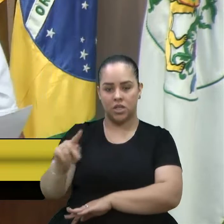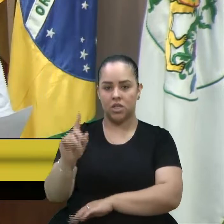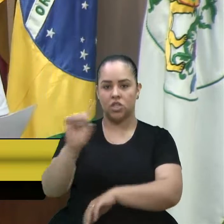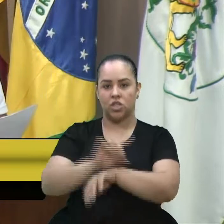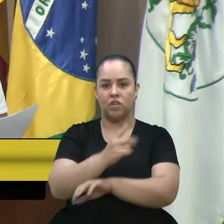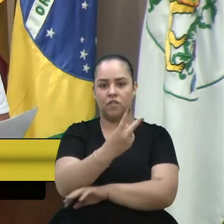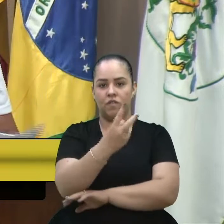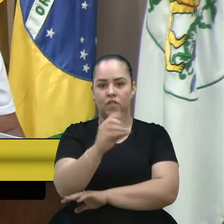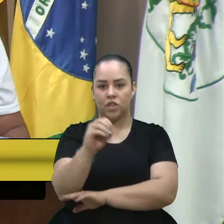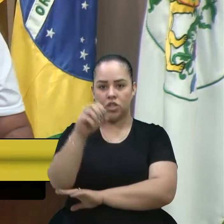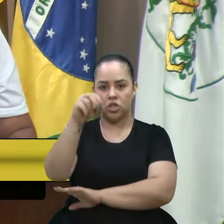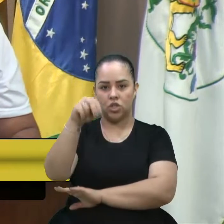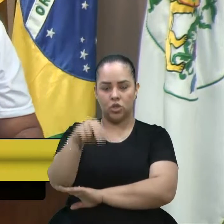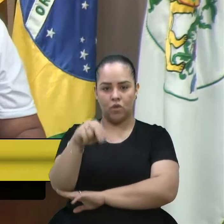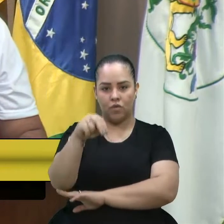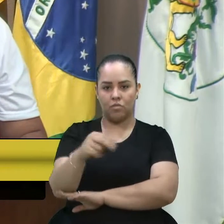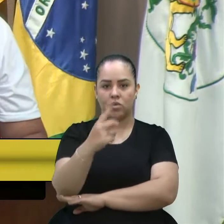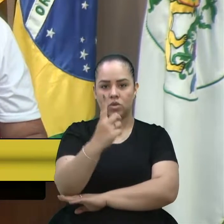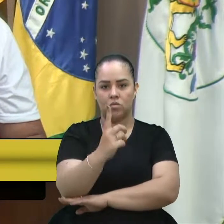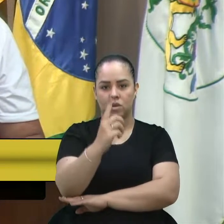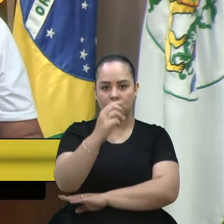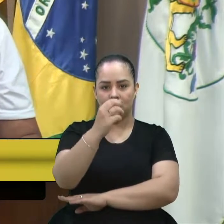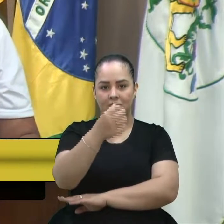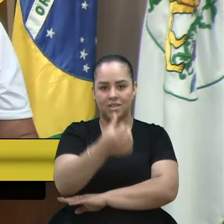20 de novembro de